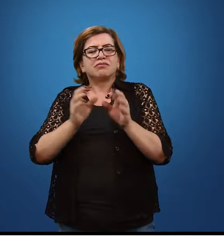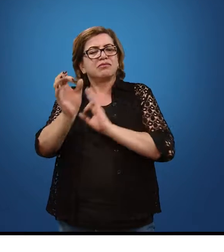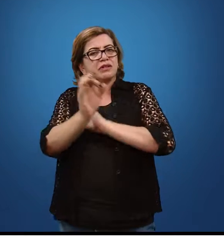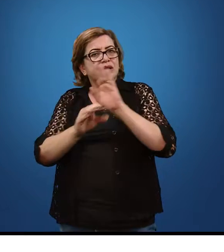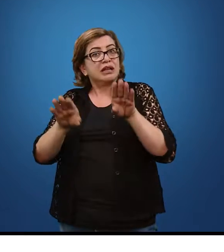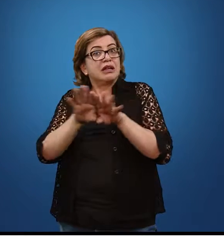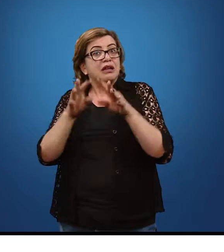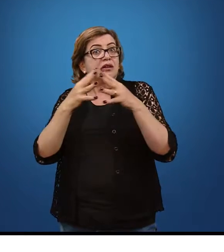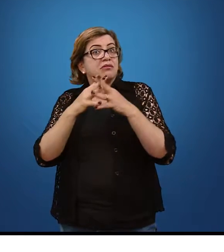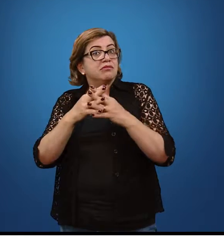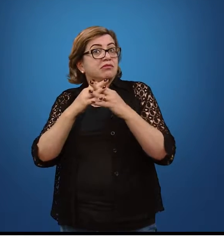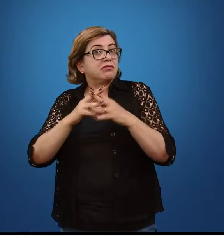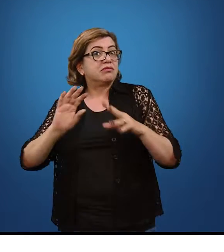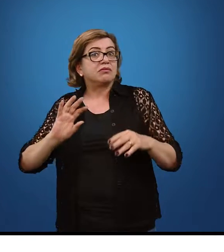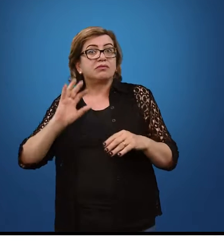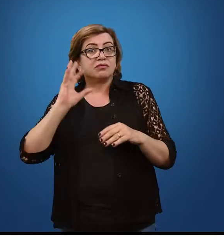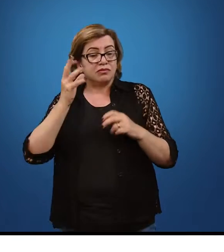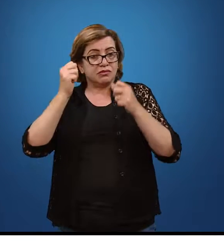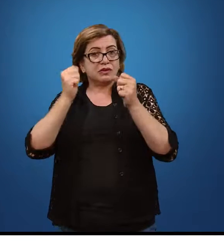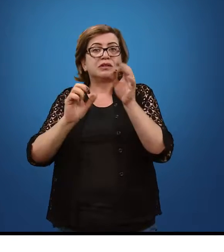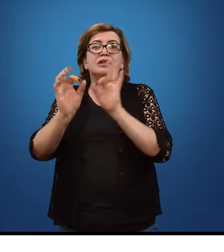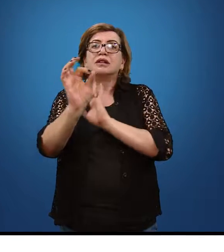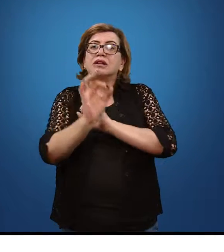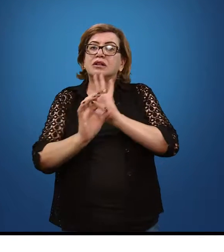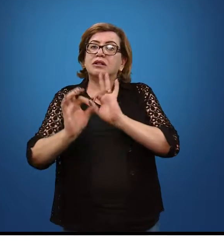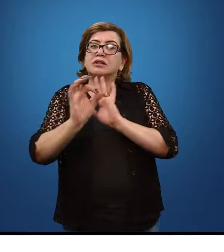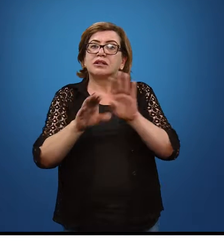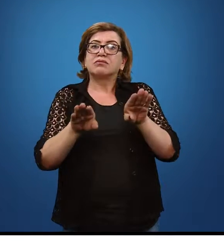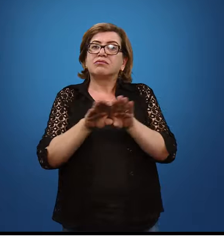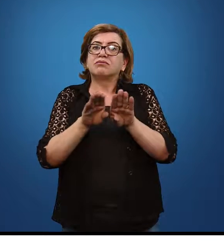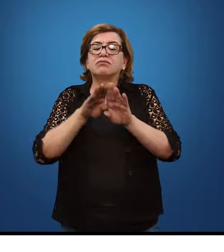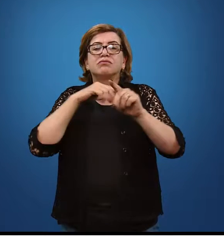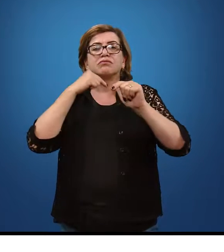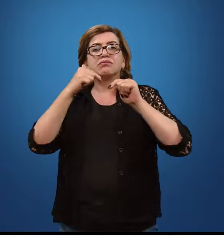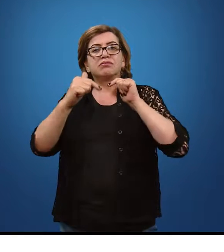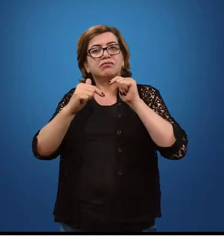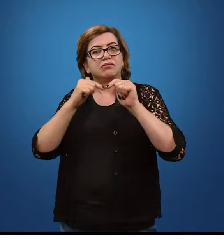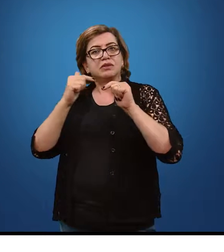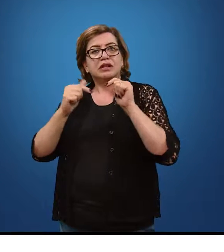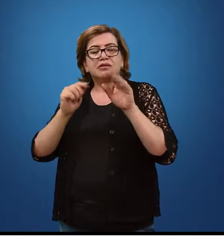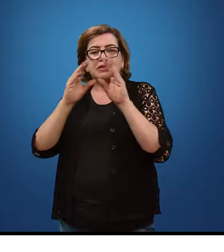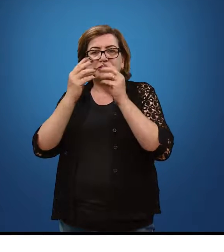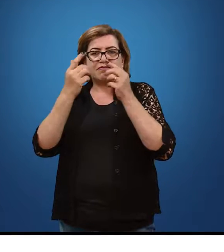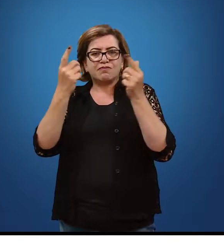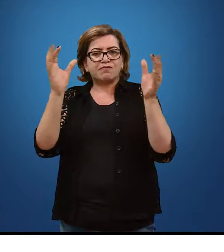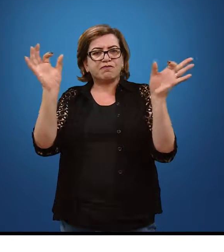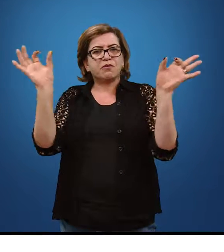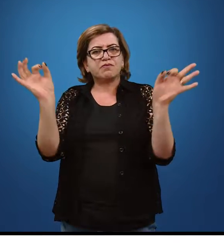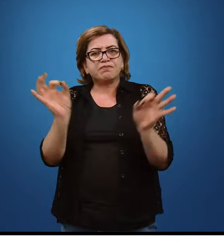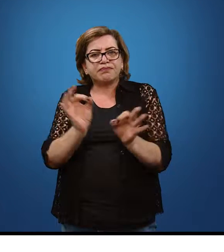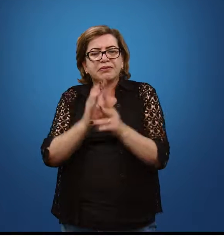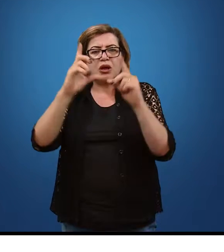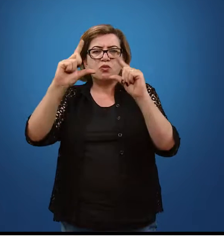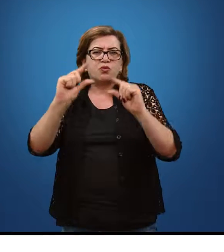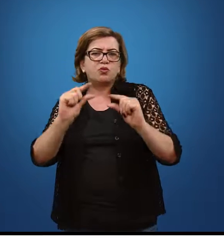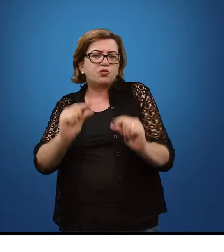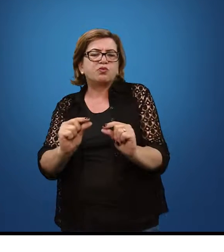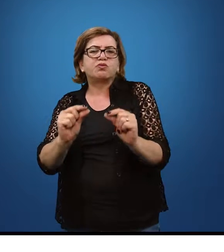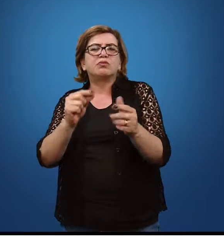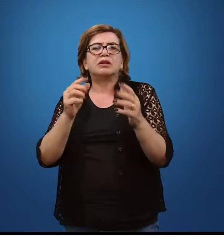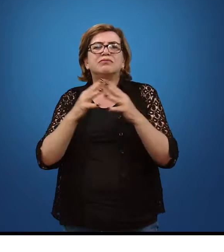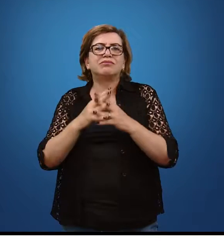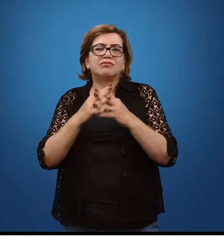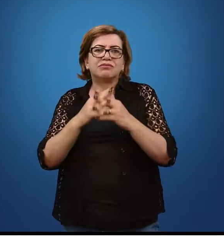podem ser geridos e podem ser trabalhados a fim de minimizar ou, ao mesmo tempo, através desses